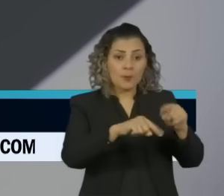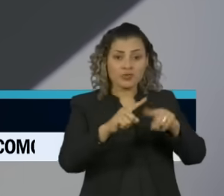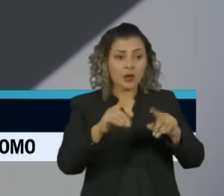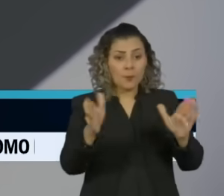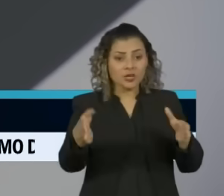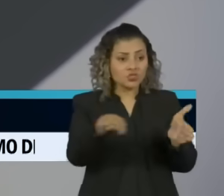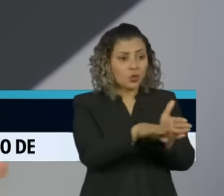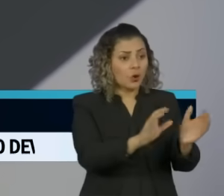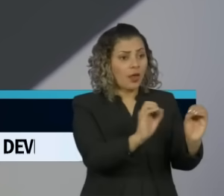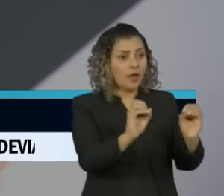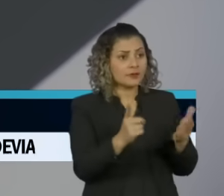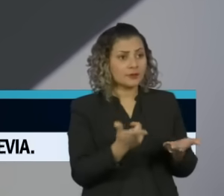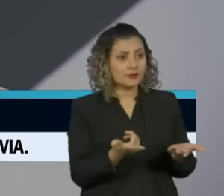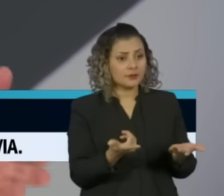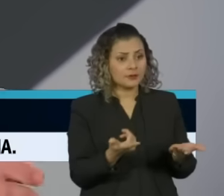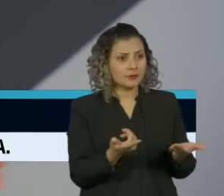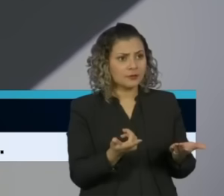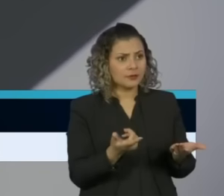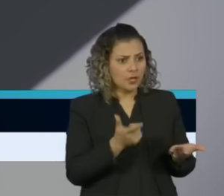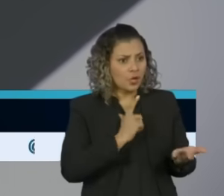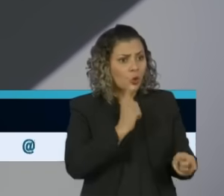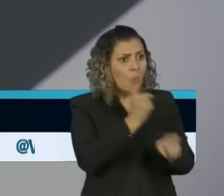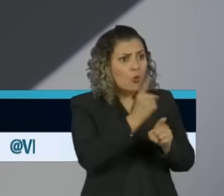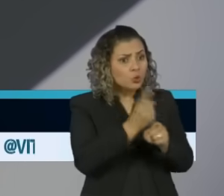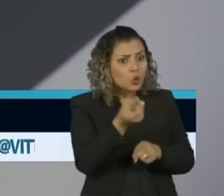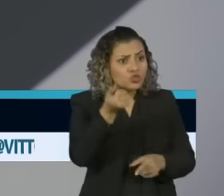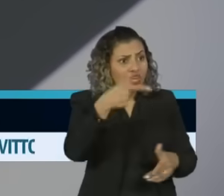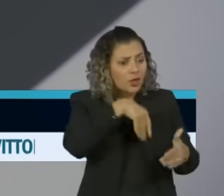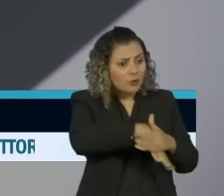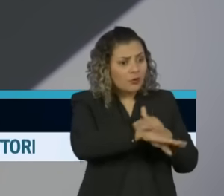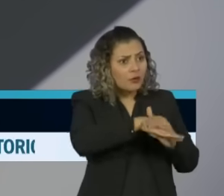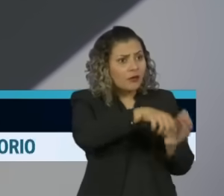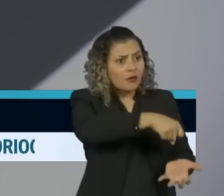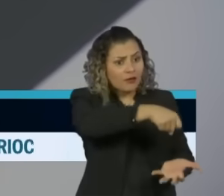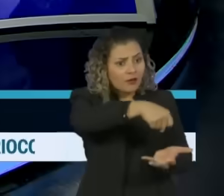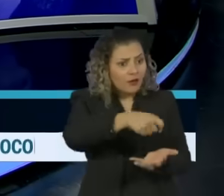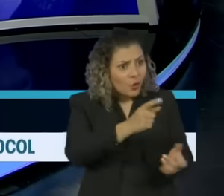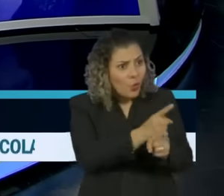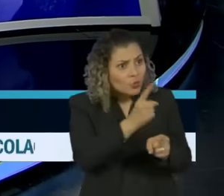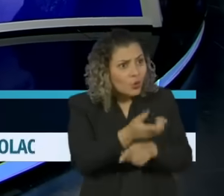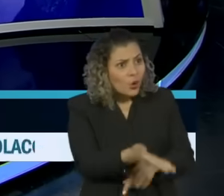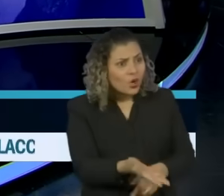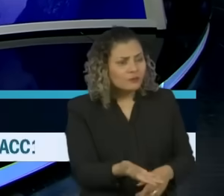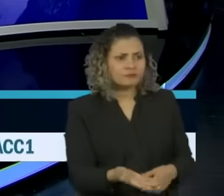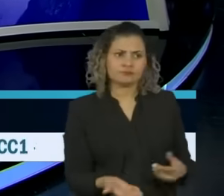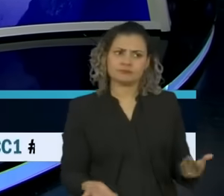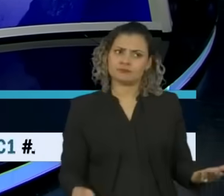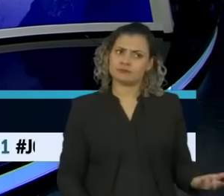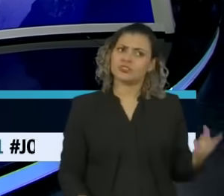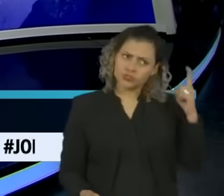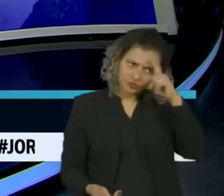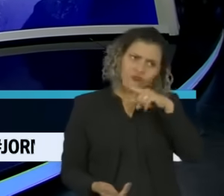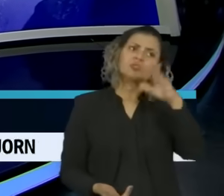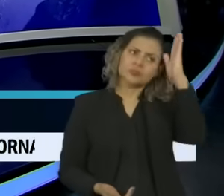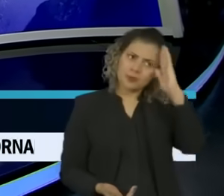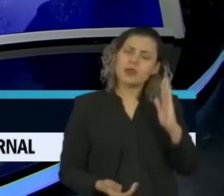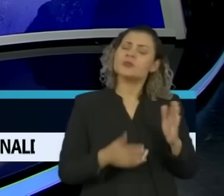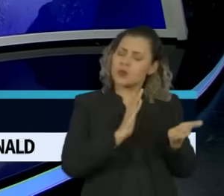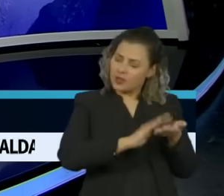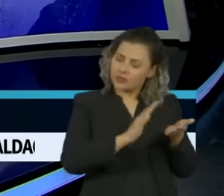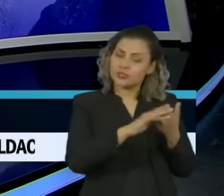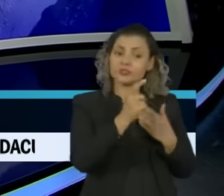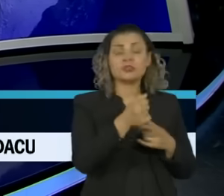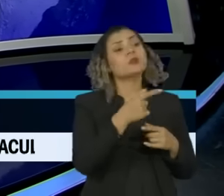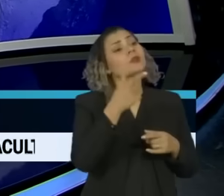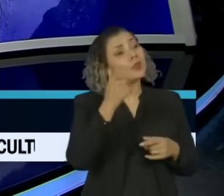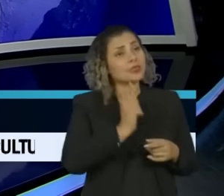Houve desvio, foi encontrar dinheiro com autoridades de saúde. Então, é difícil o Brasil gastar dinheiro. Eu não estou dizendo que não houve